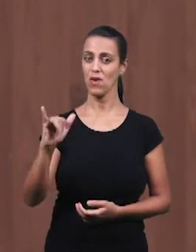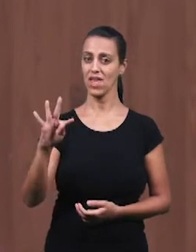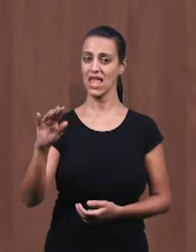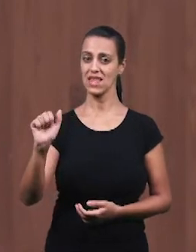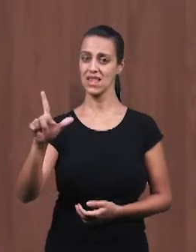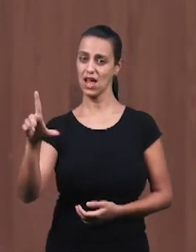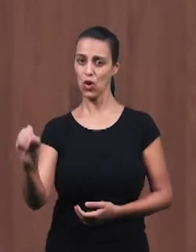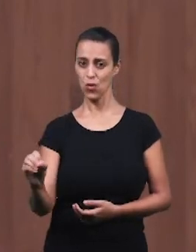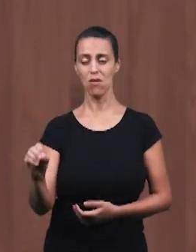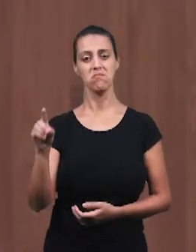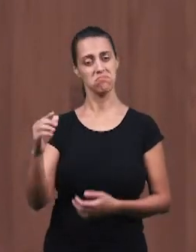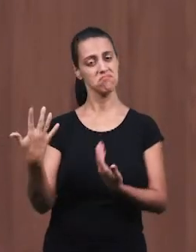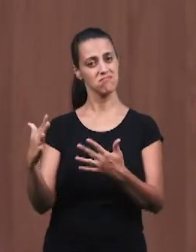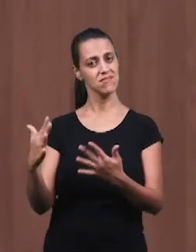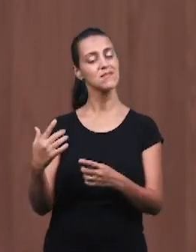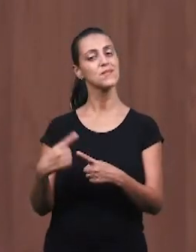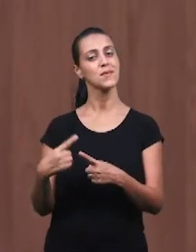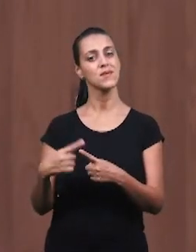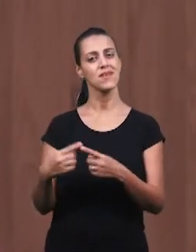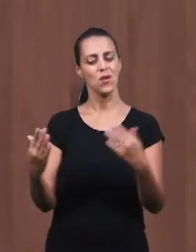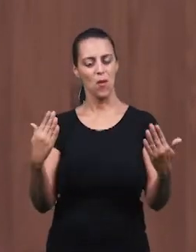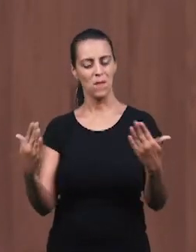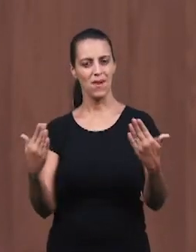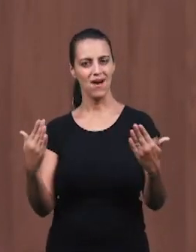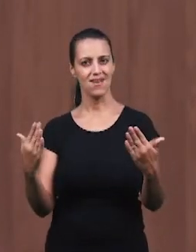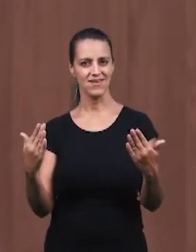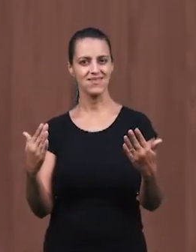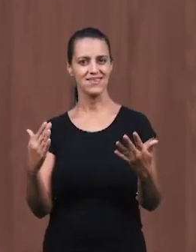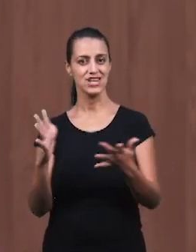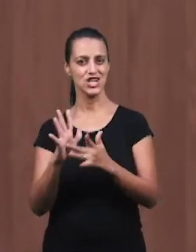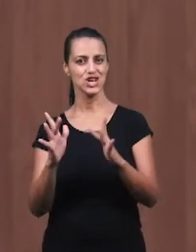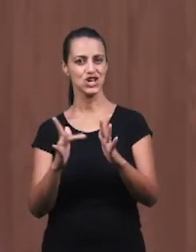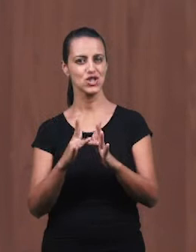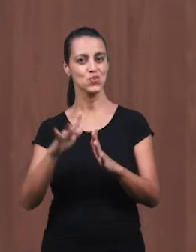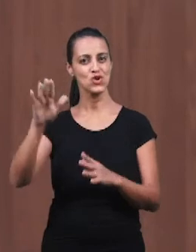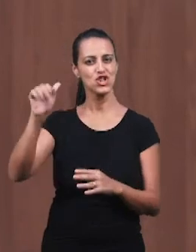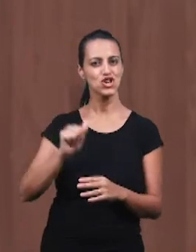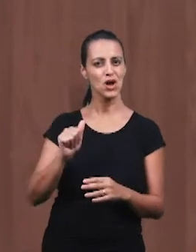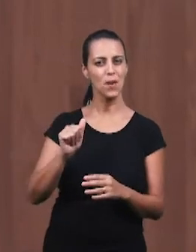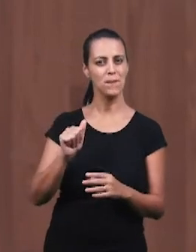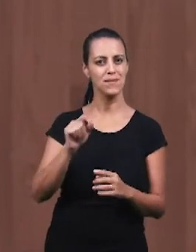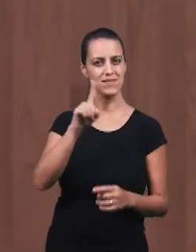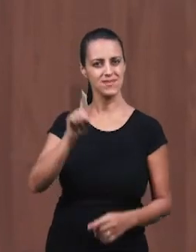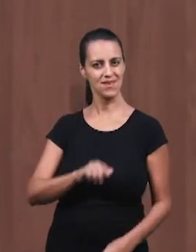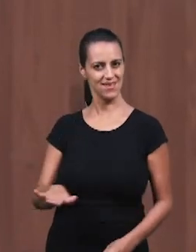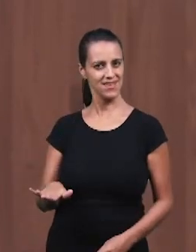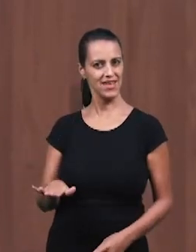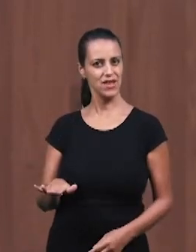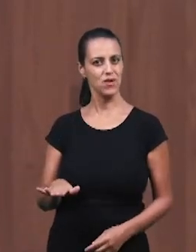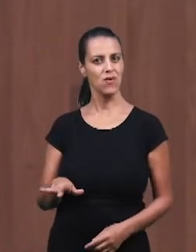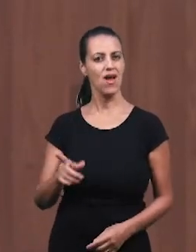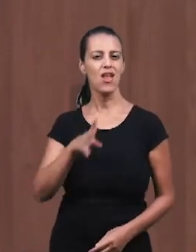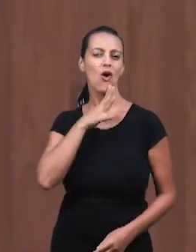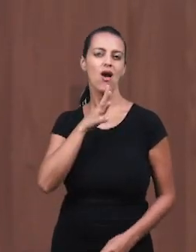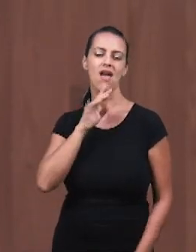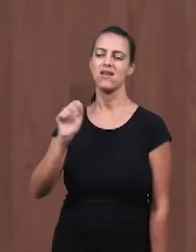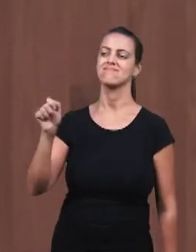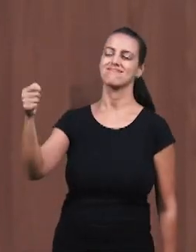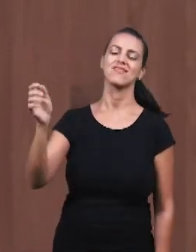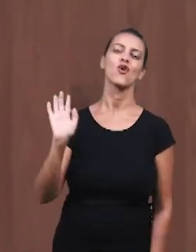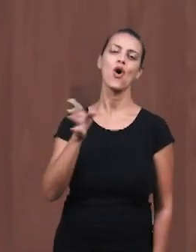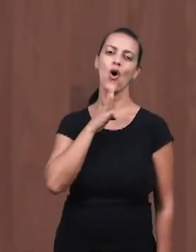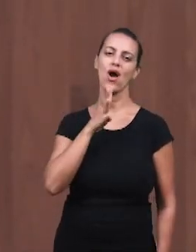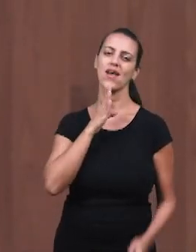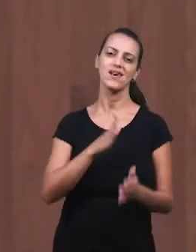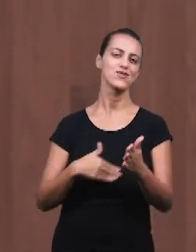sua comparação relacionada ao Senhor Jesus. Quando ele chama Zaqueu, ele estava ali na condição de alguém que